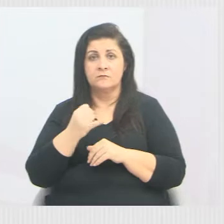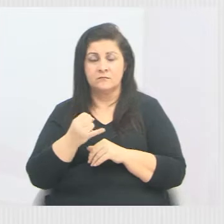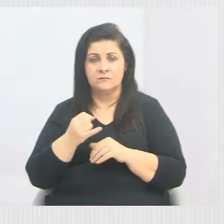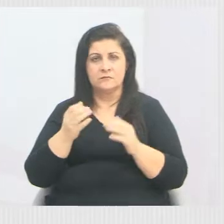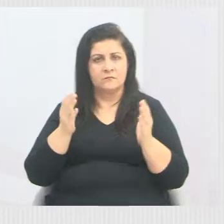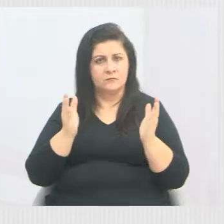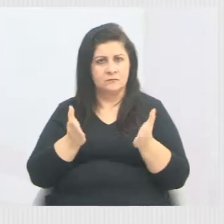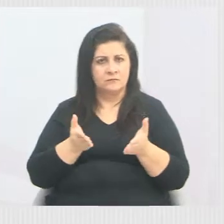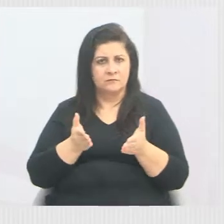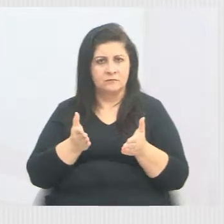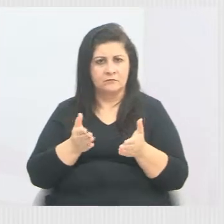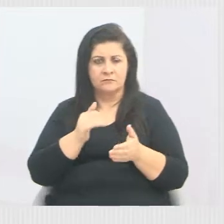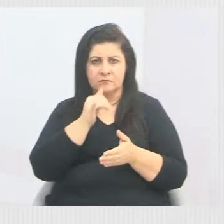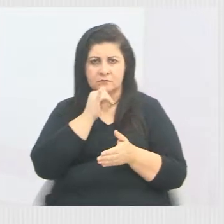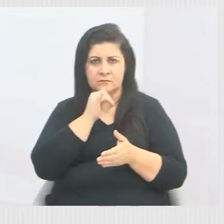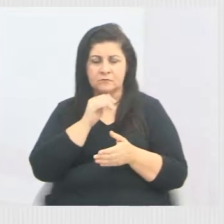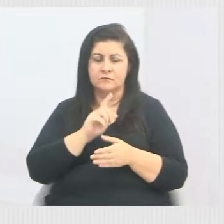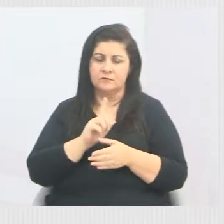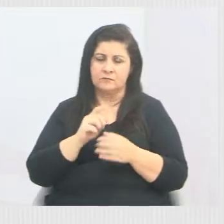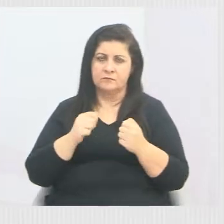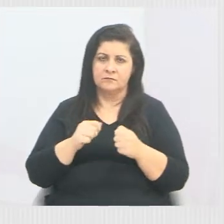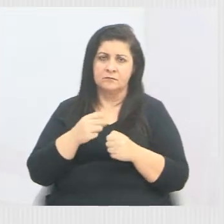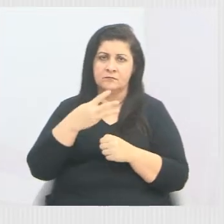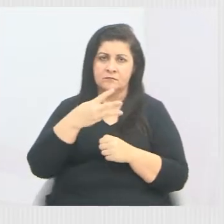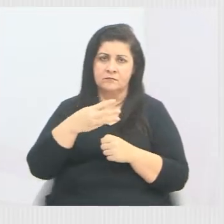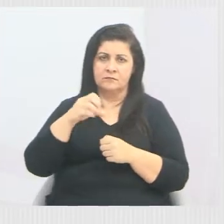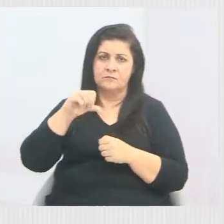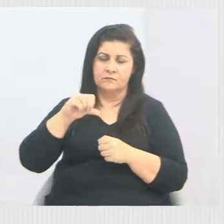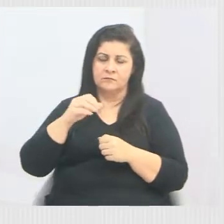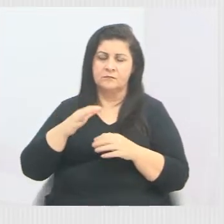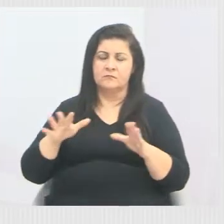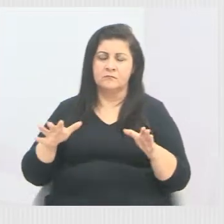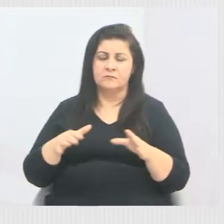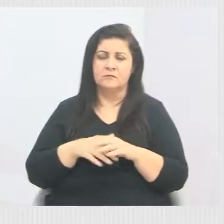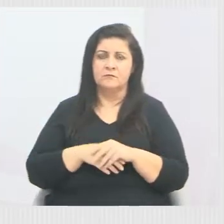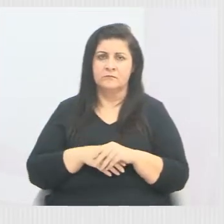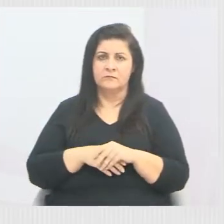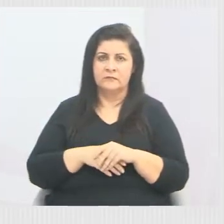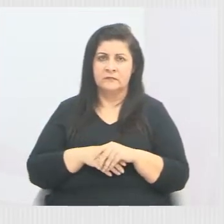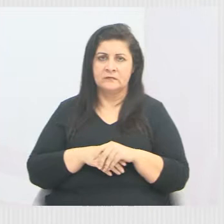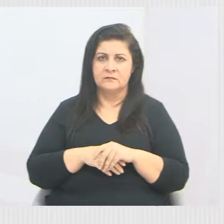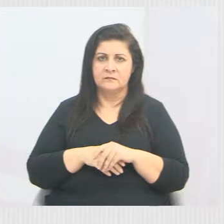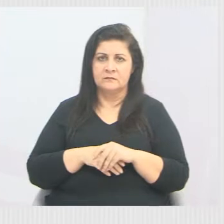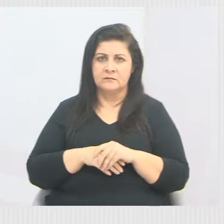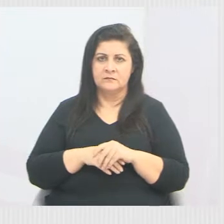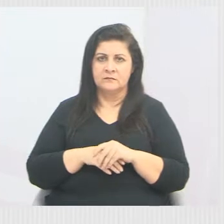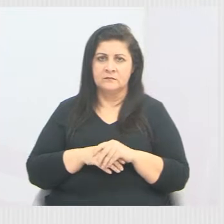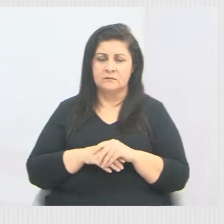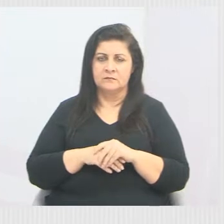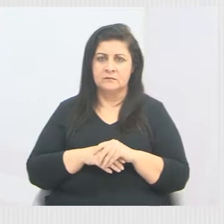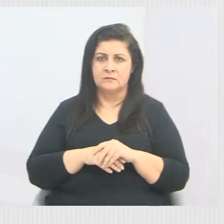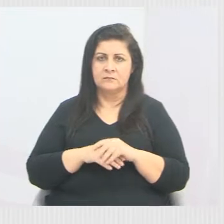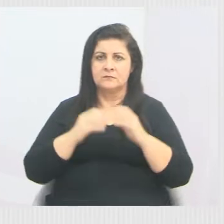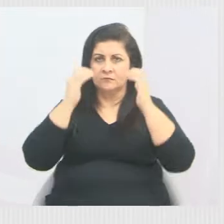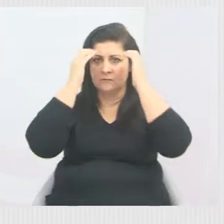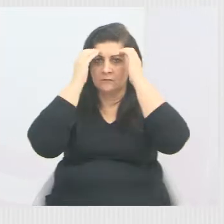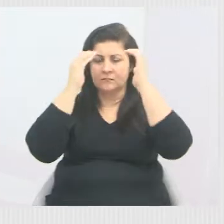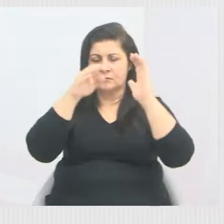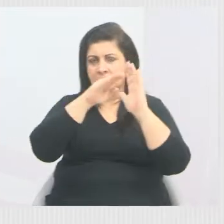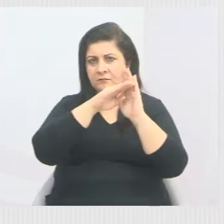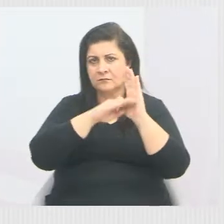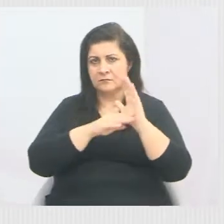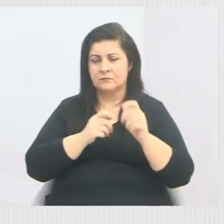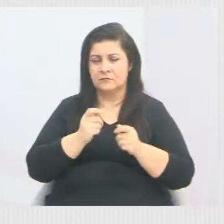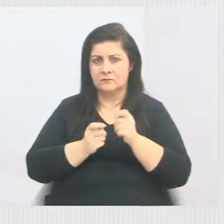momento, estamos com 39%. Então, estamos bem assim, seguindo a questão econômica, né, para